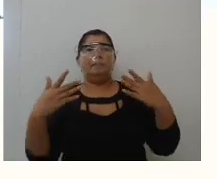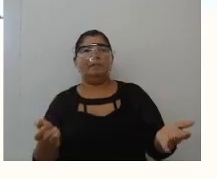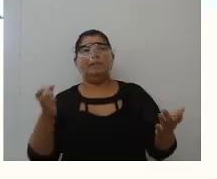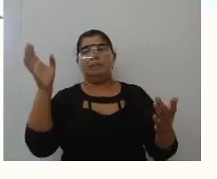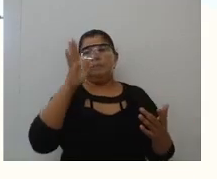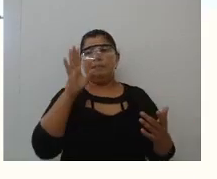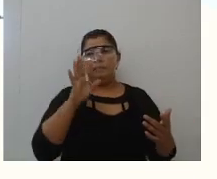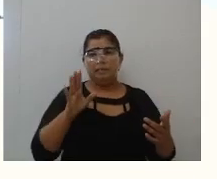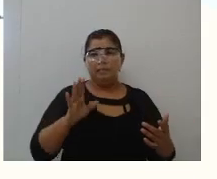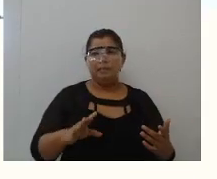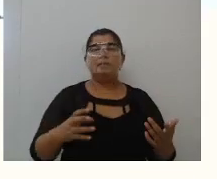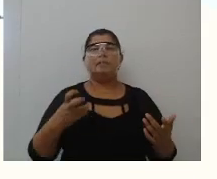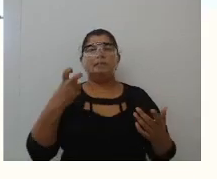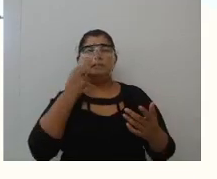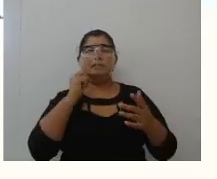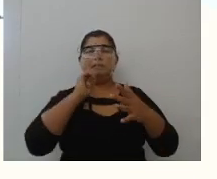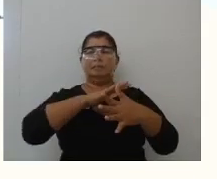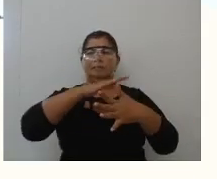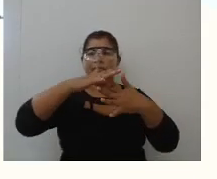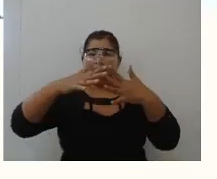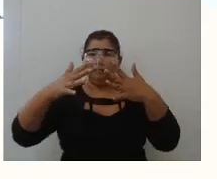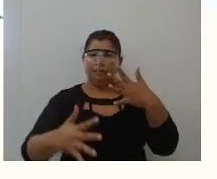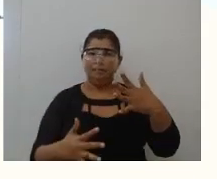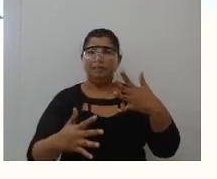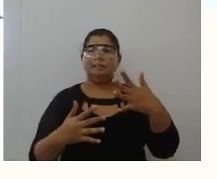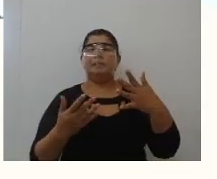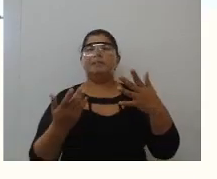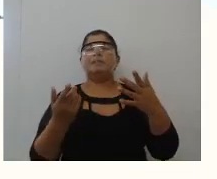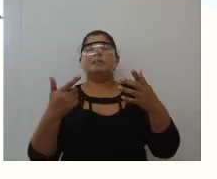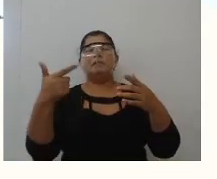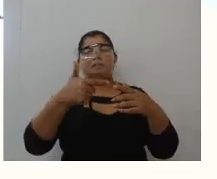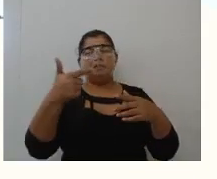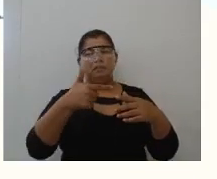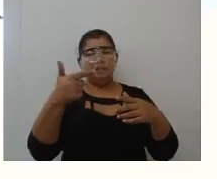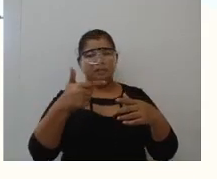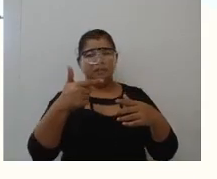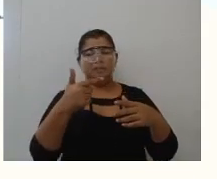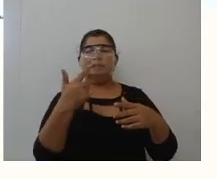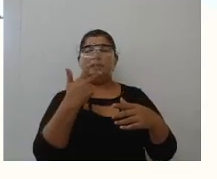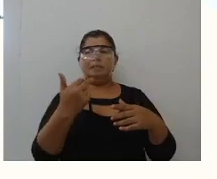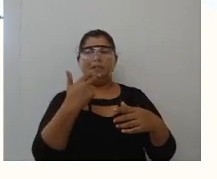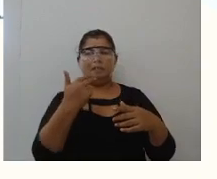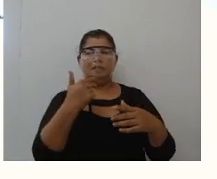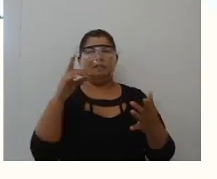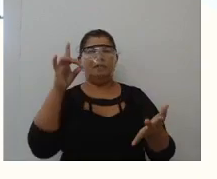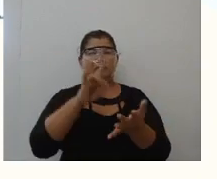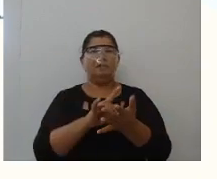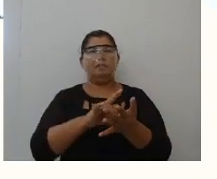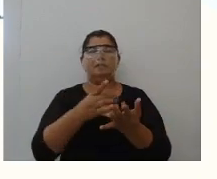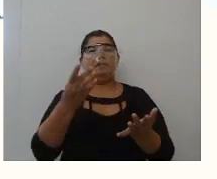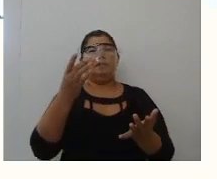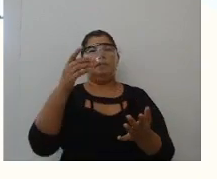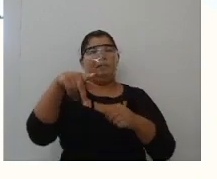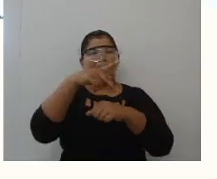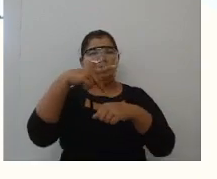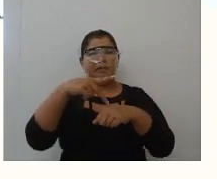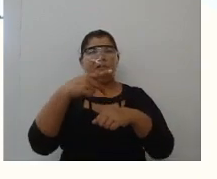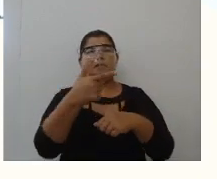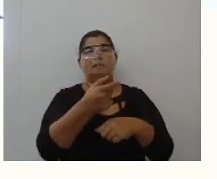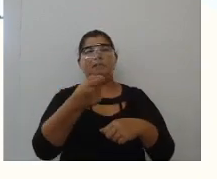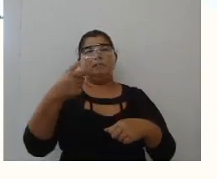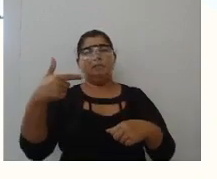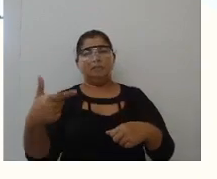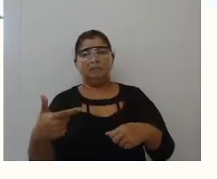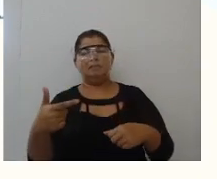adotado a língua brasileira de sinais, Libras, como segunda língua oficial do país, no ano de 2002, ainda há